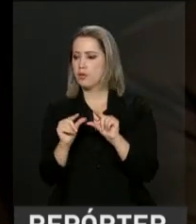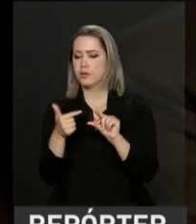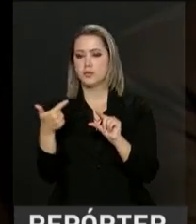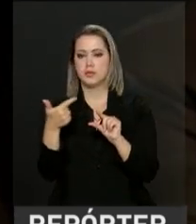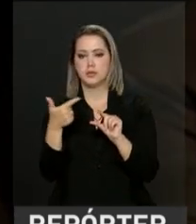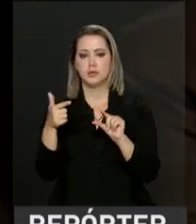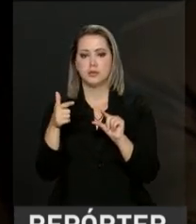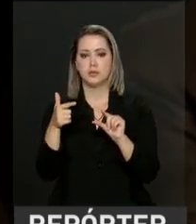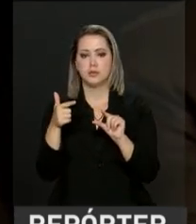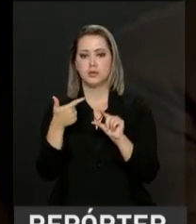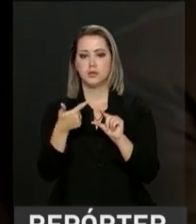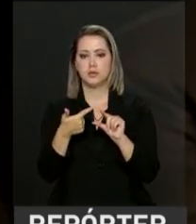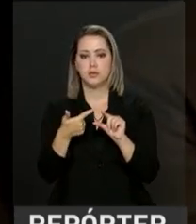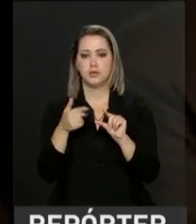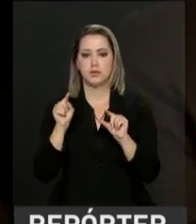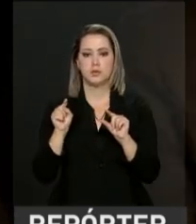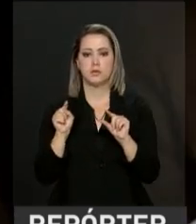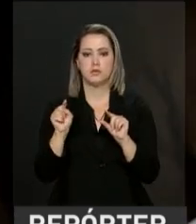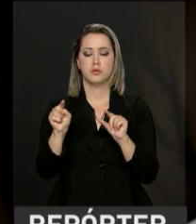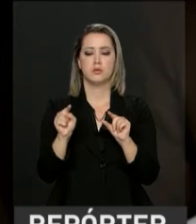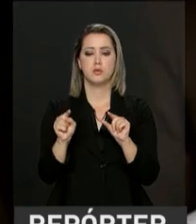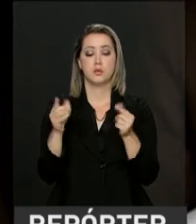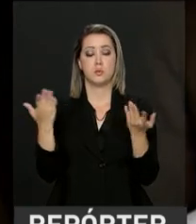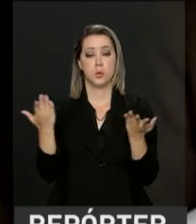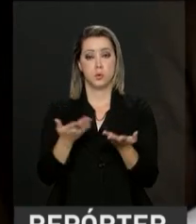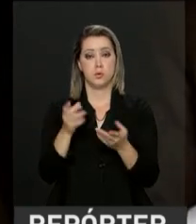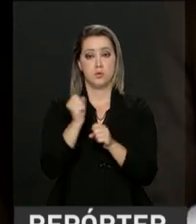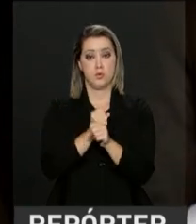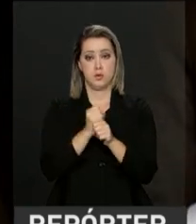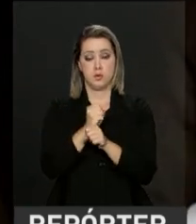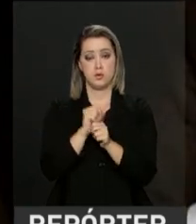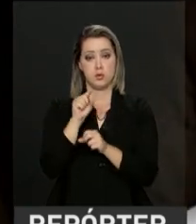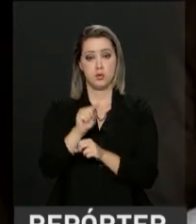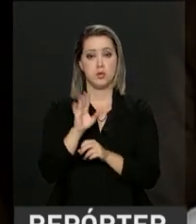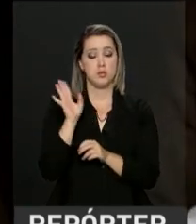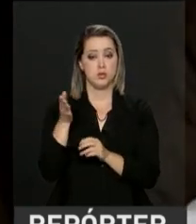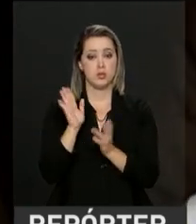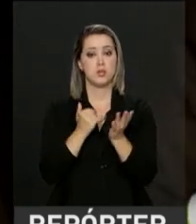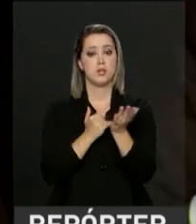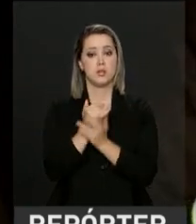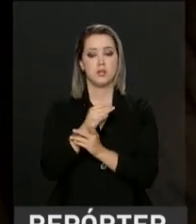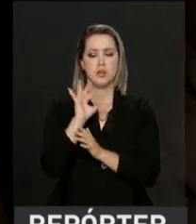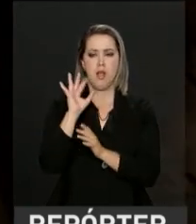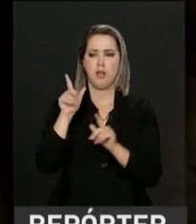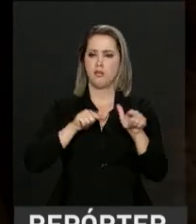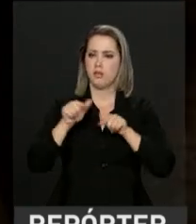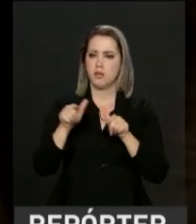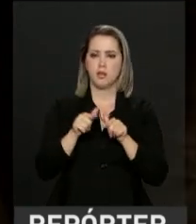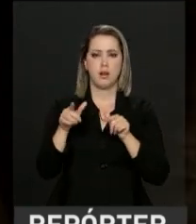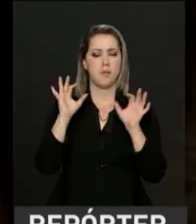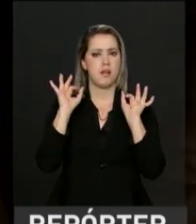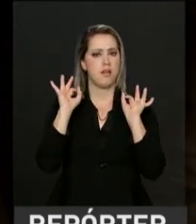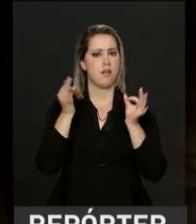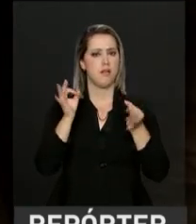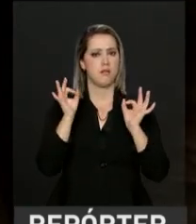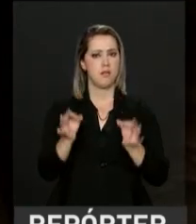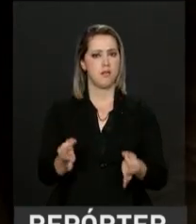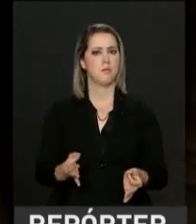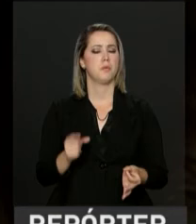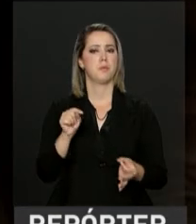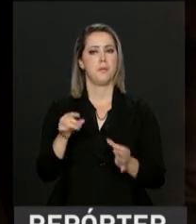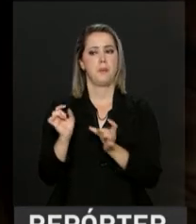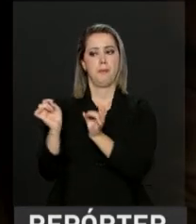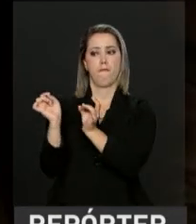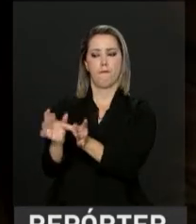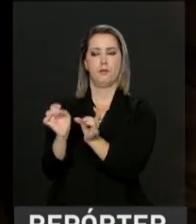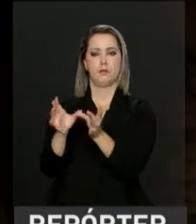2 pontos no Doing Business deste ano e já está plenamente funcionando o módulo exportação